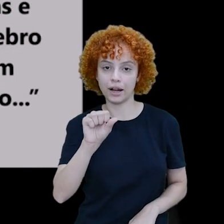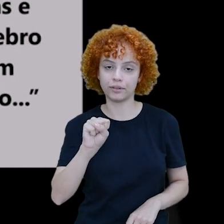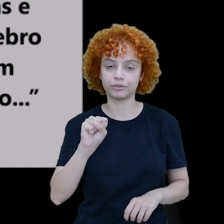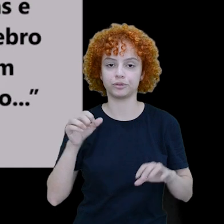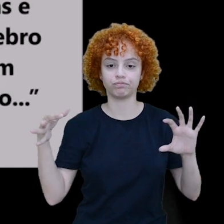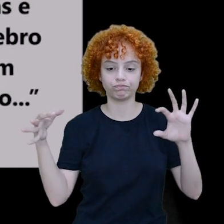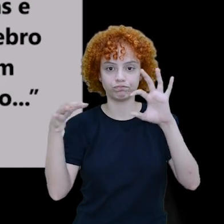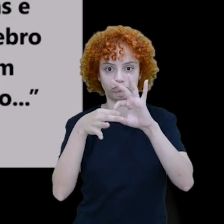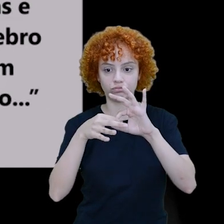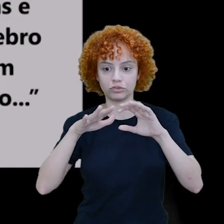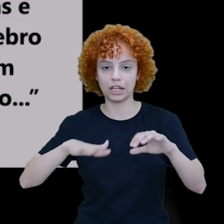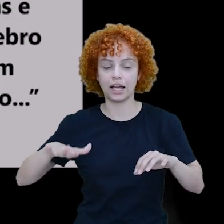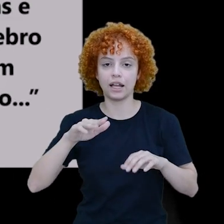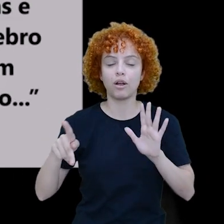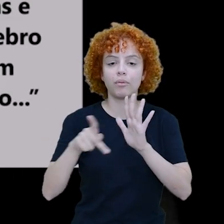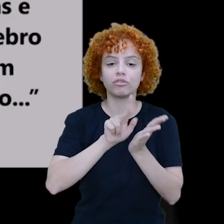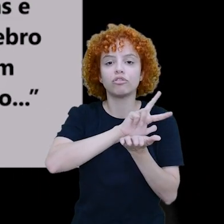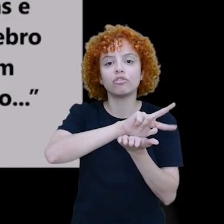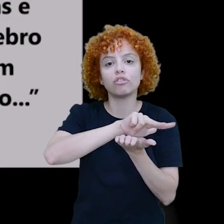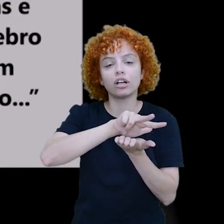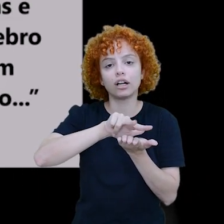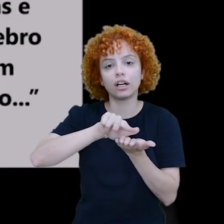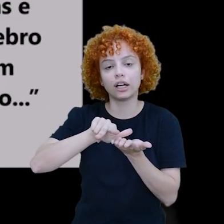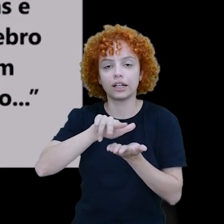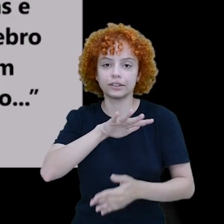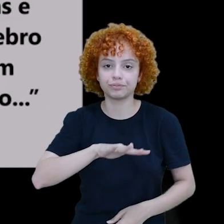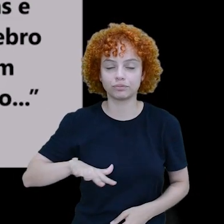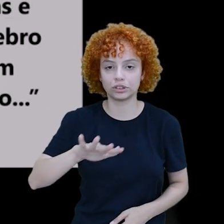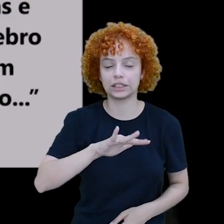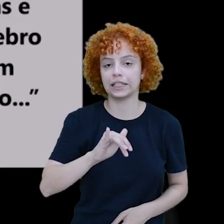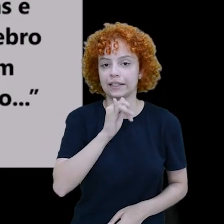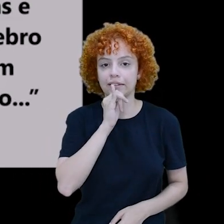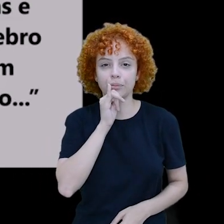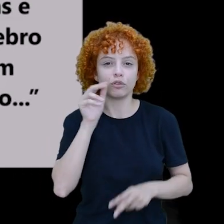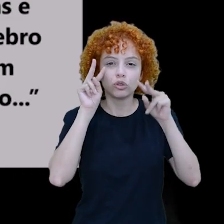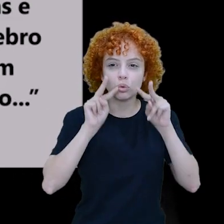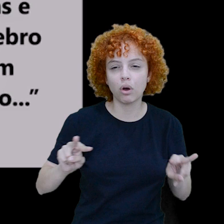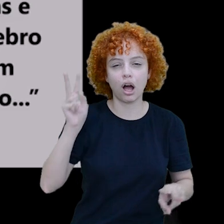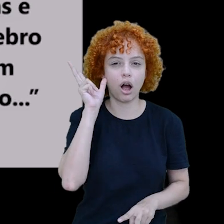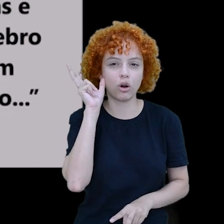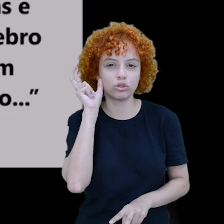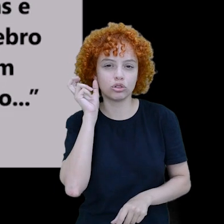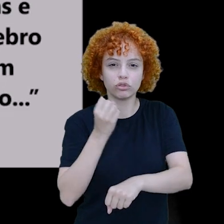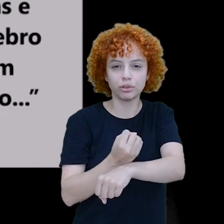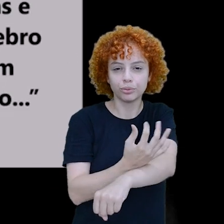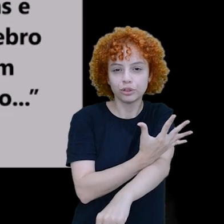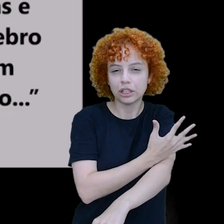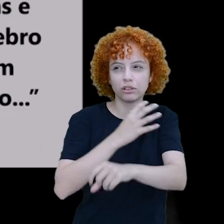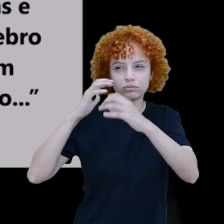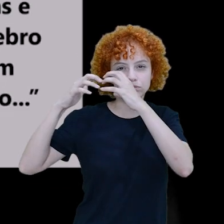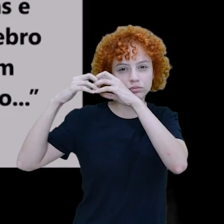fibras, interconectando regiões corticais pertencentes a muitos domínios funcionais.